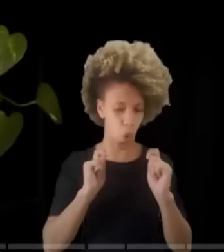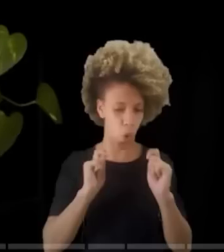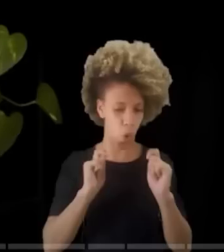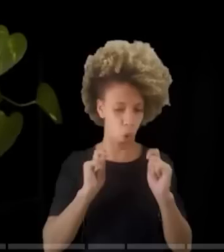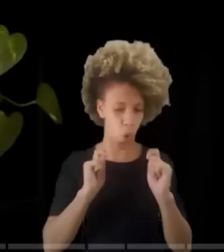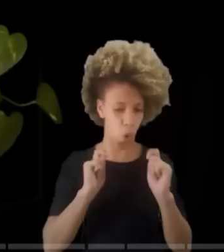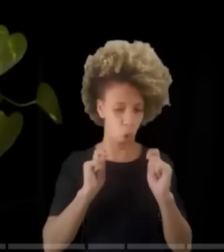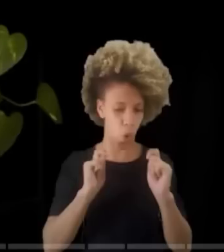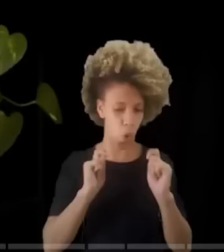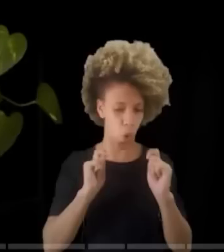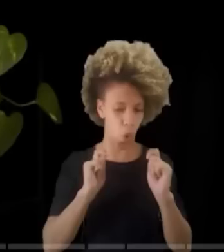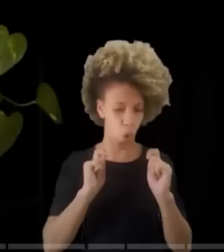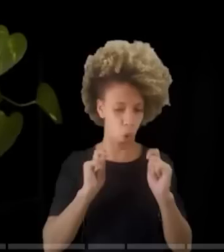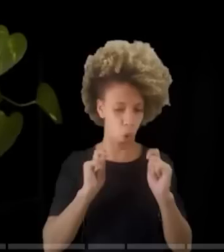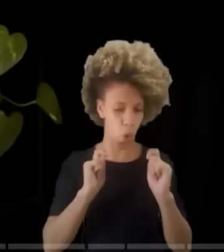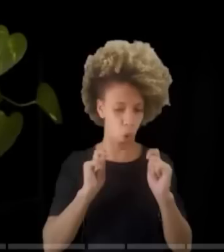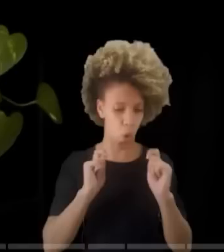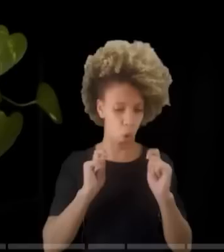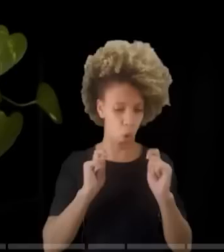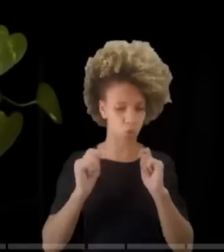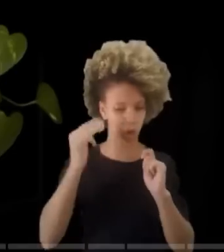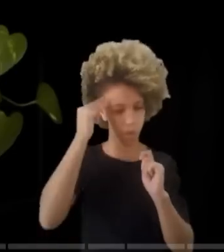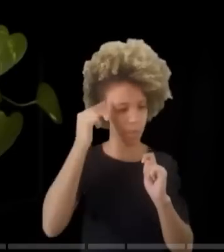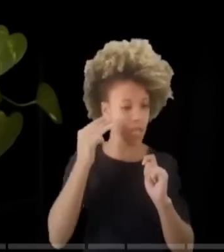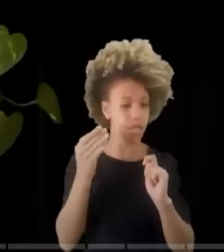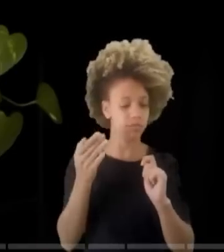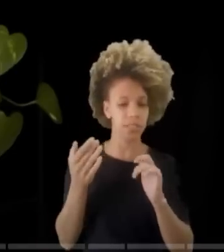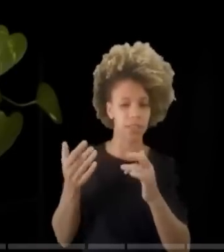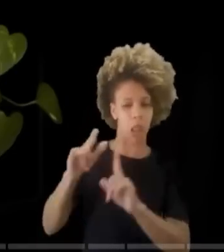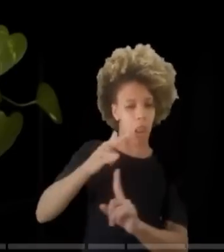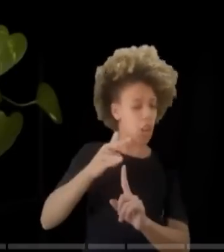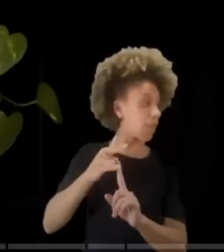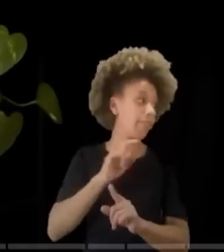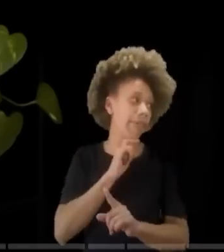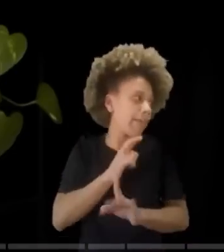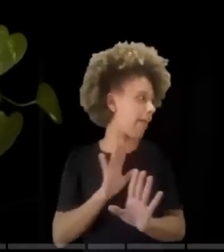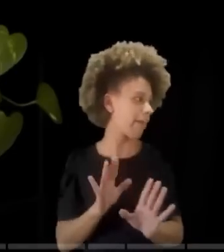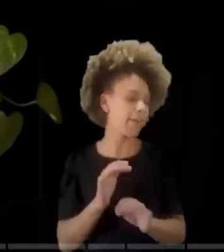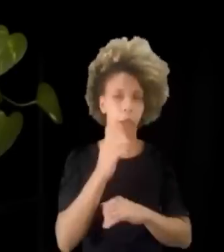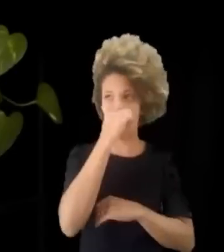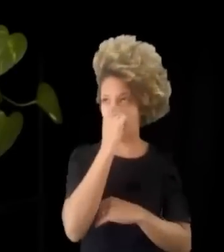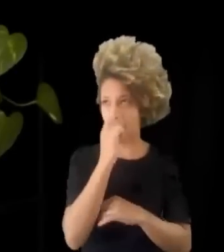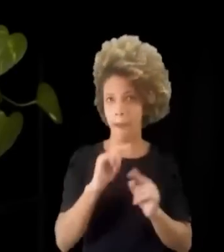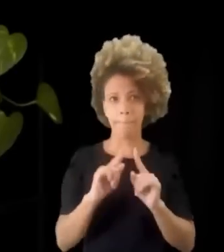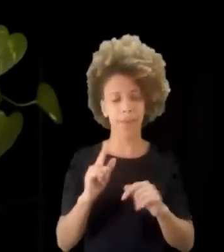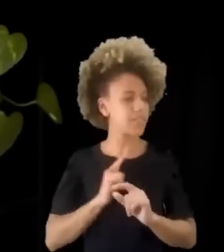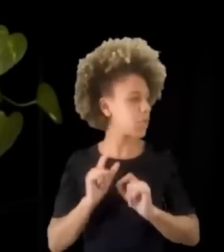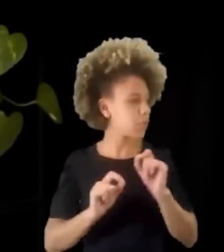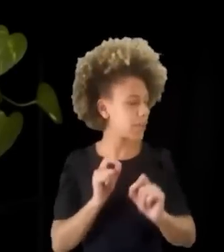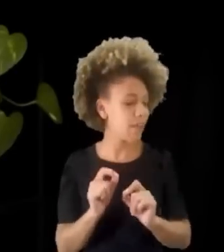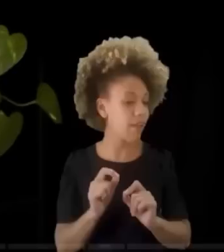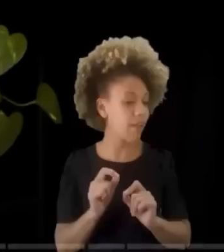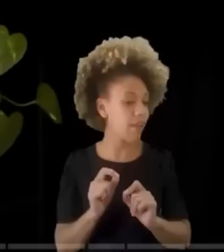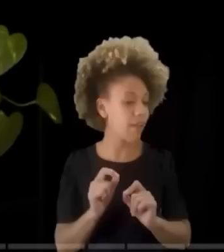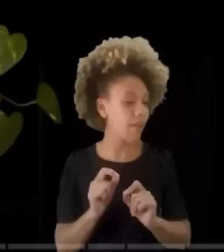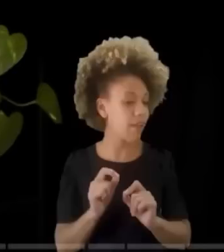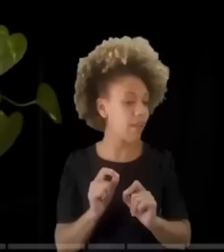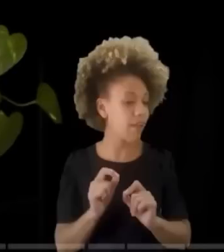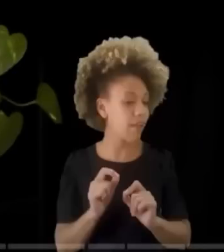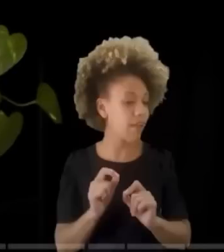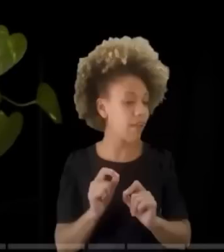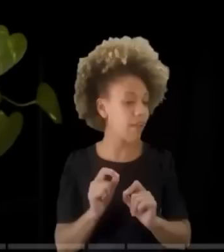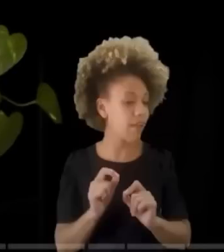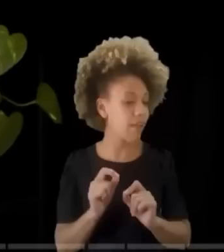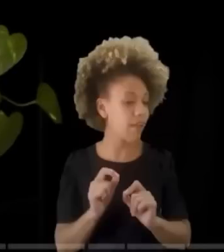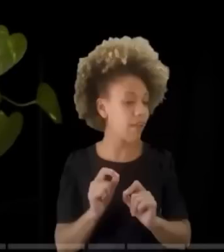o povo é Leal não deixa ninguém controlar e você tem que ter a tua versão das coisas e como